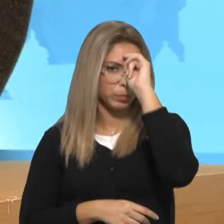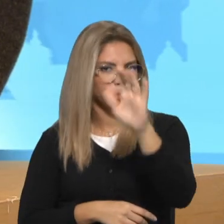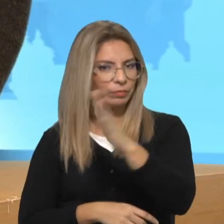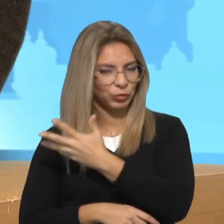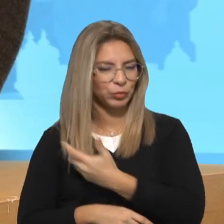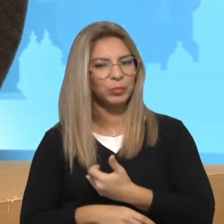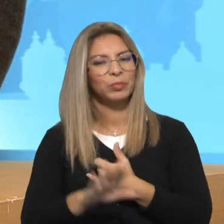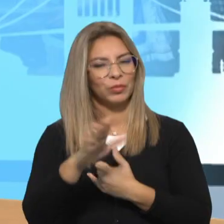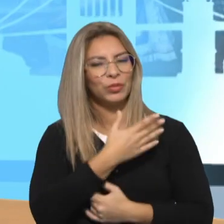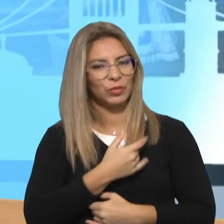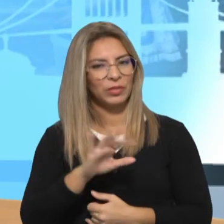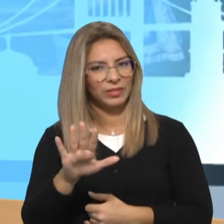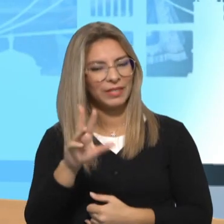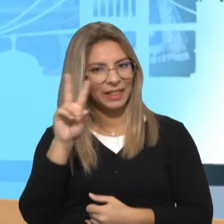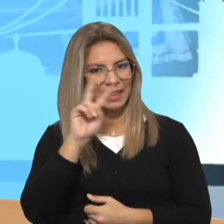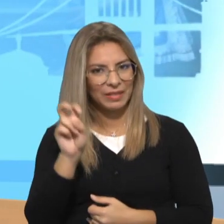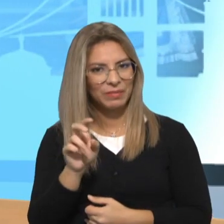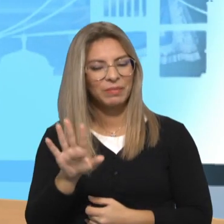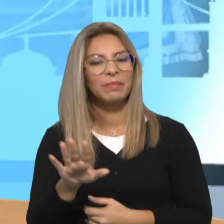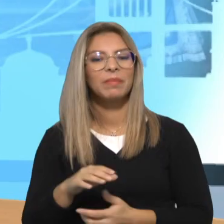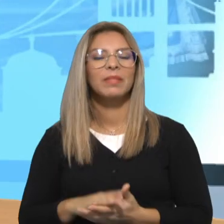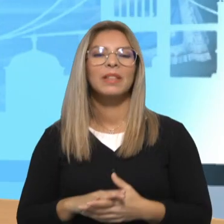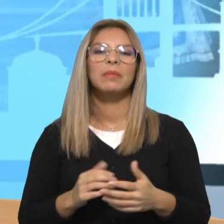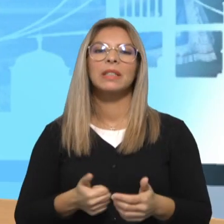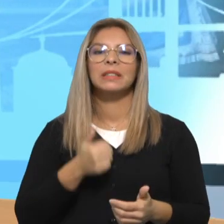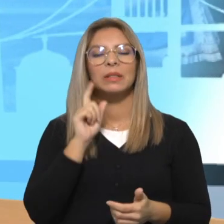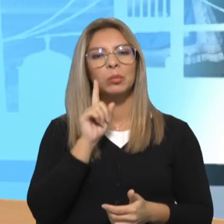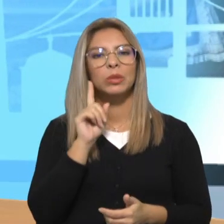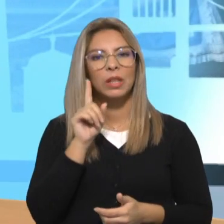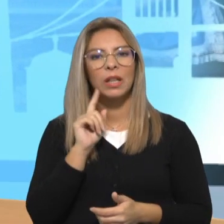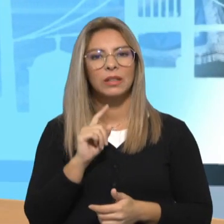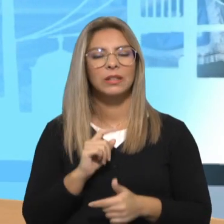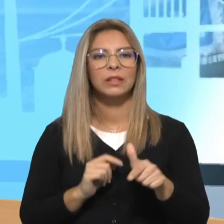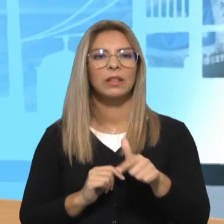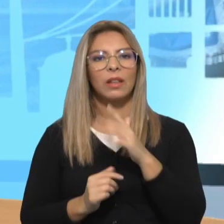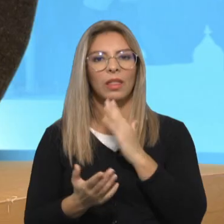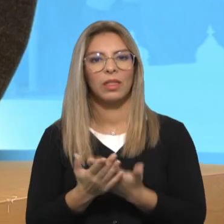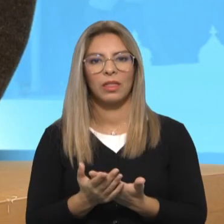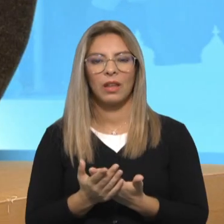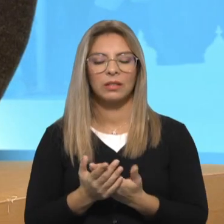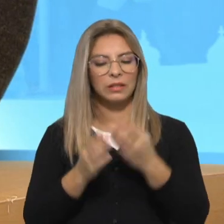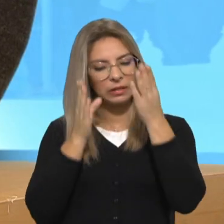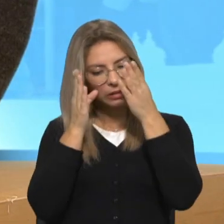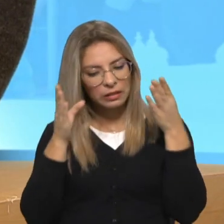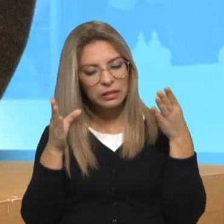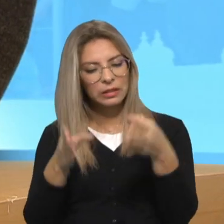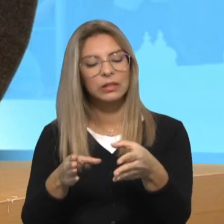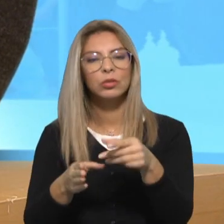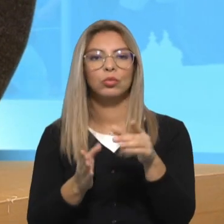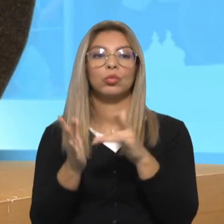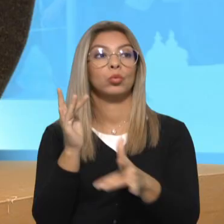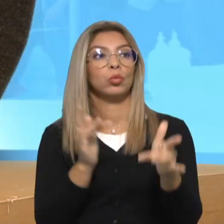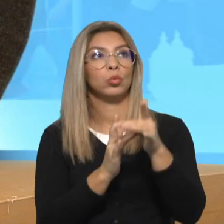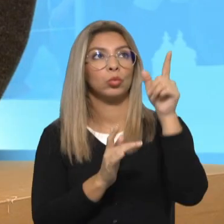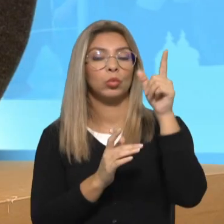algumas. Com todo o respeito, mas, quer dizer, o importante é, de facto, viver na centralidade deste Jesus Cristo e no queremos bem uns